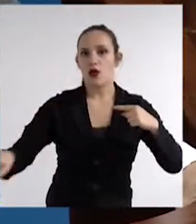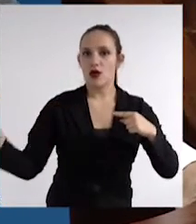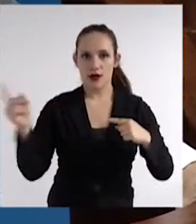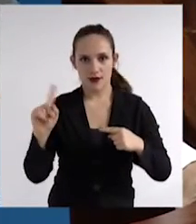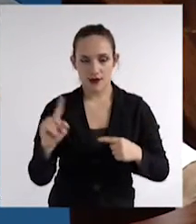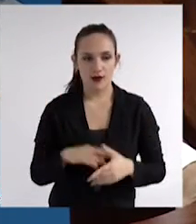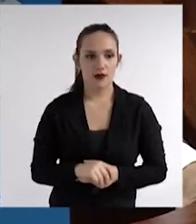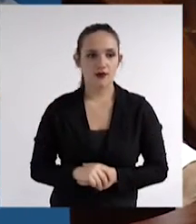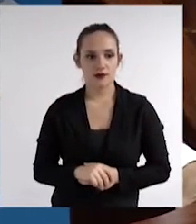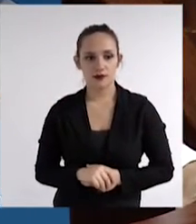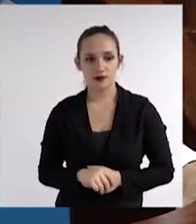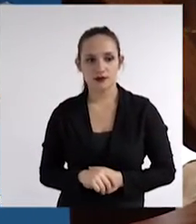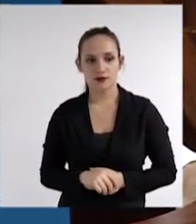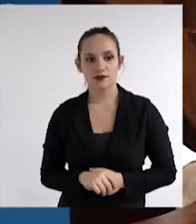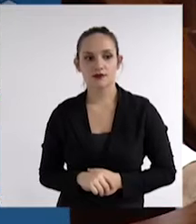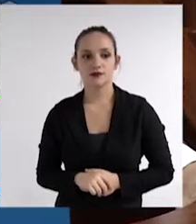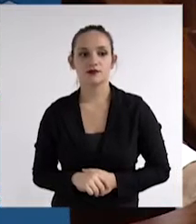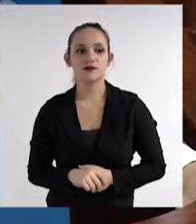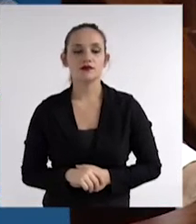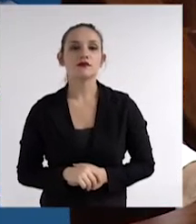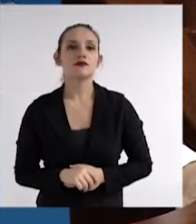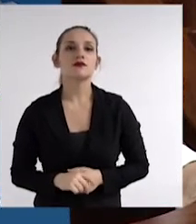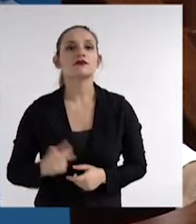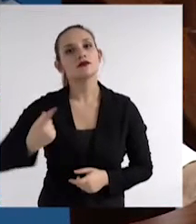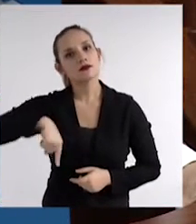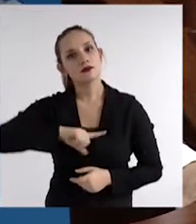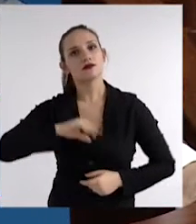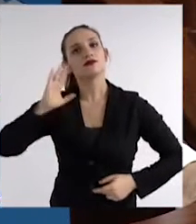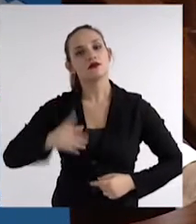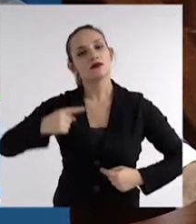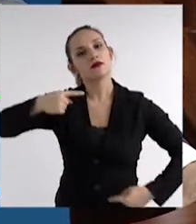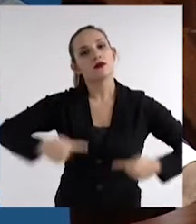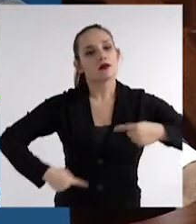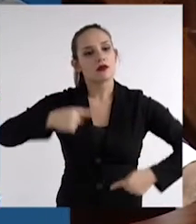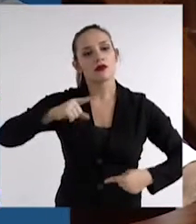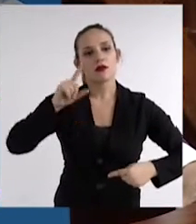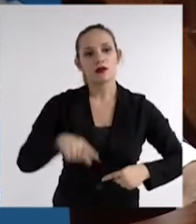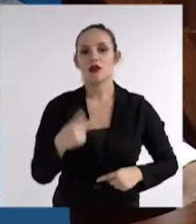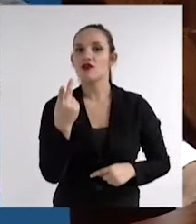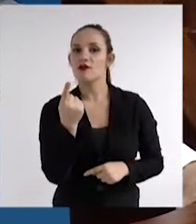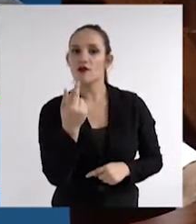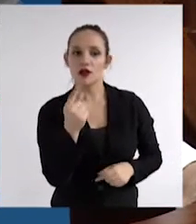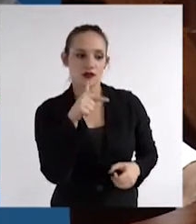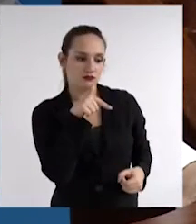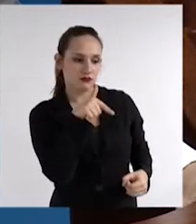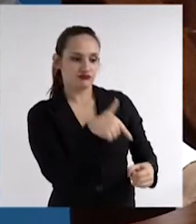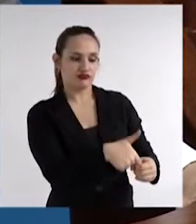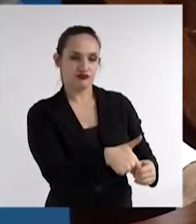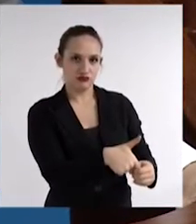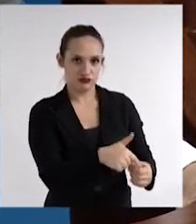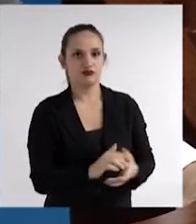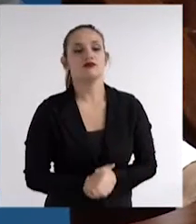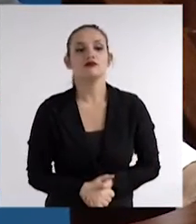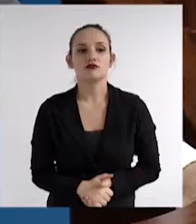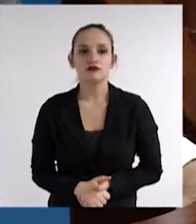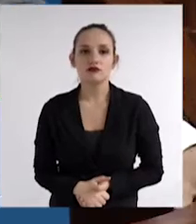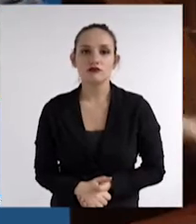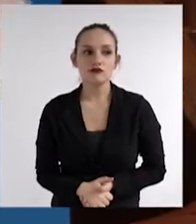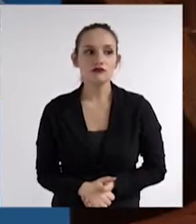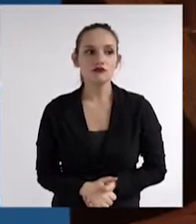Paralisações que nós já discutimos nessa casa, a questão do valor do combustível, e,